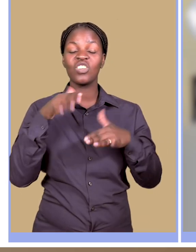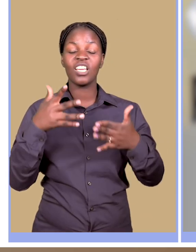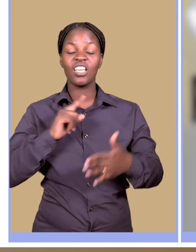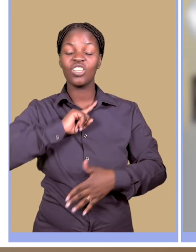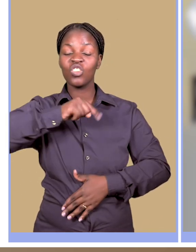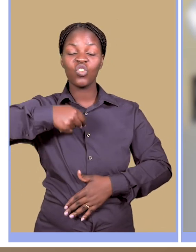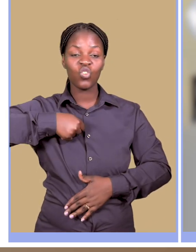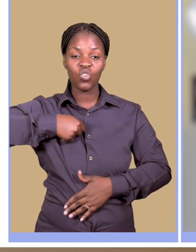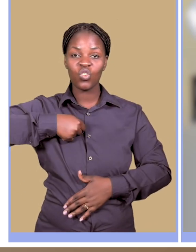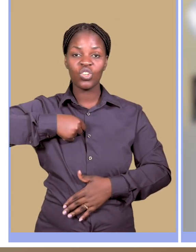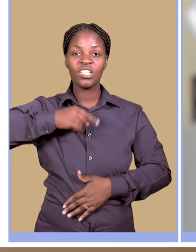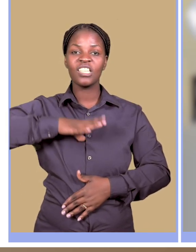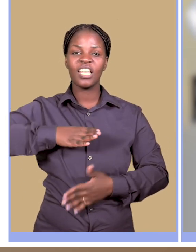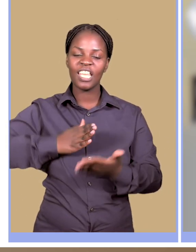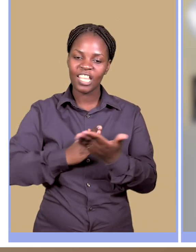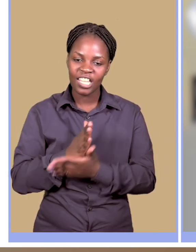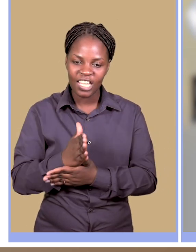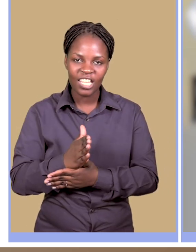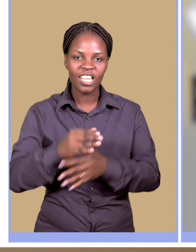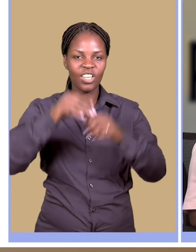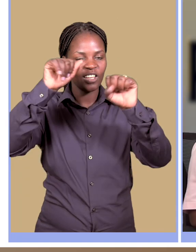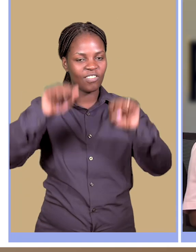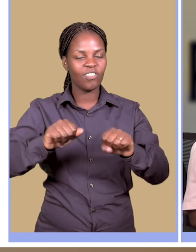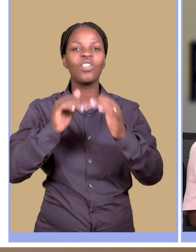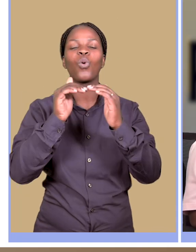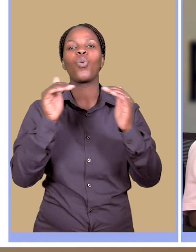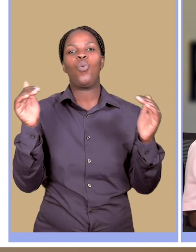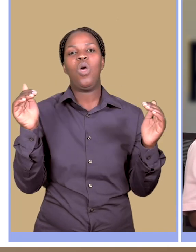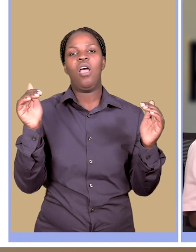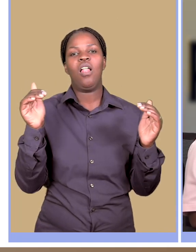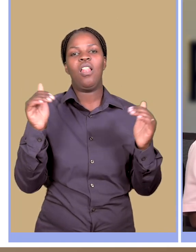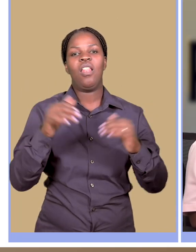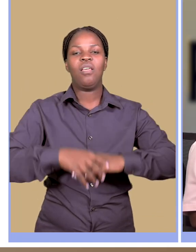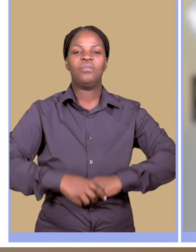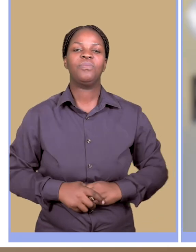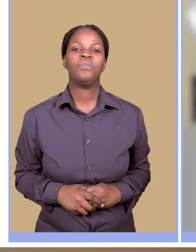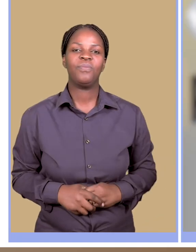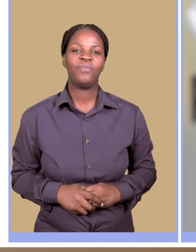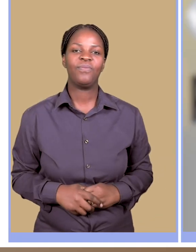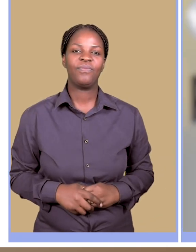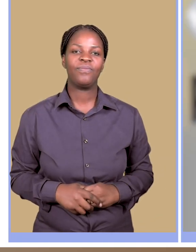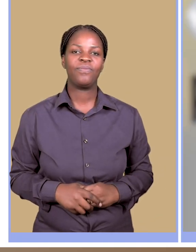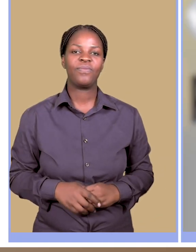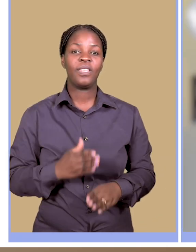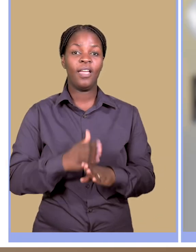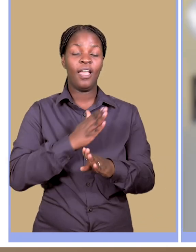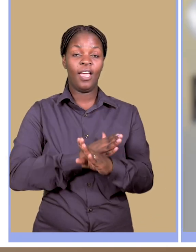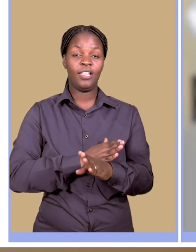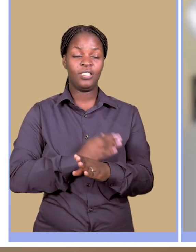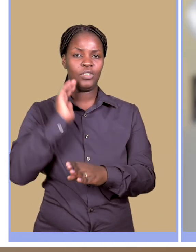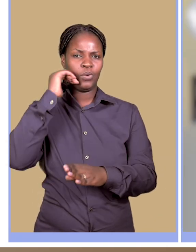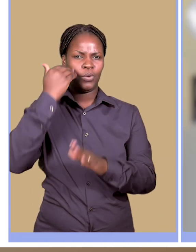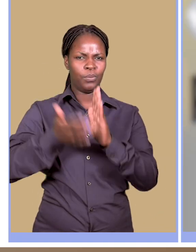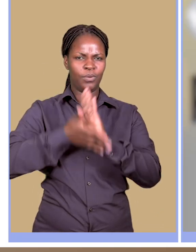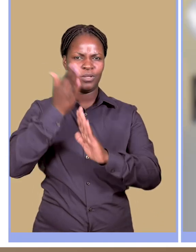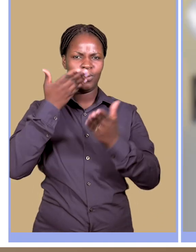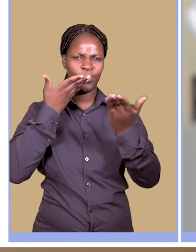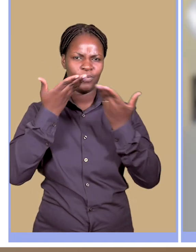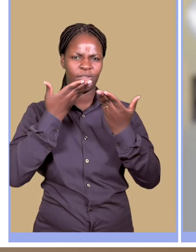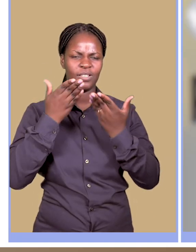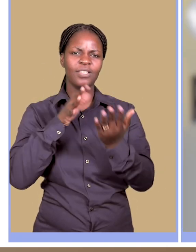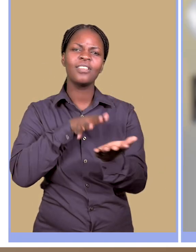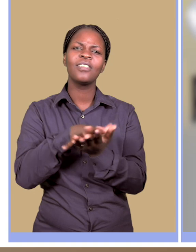temos os mesmos direitos, mesmos deveres. Exatamente. Sim. Bom, eu falava no início